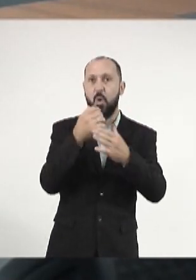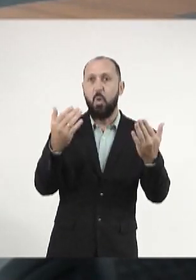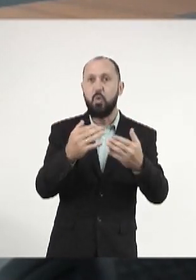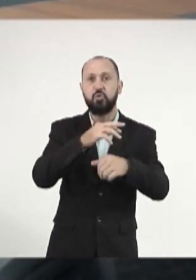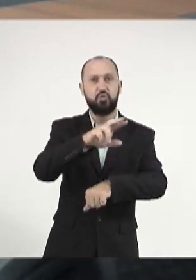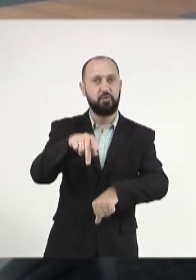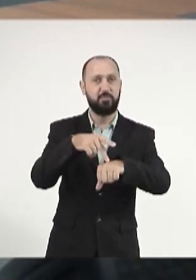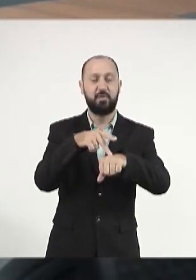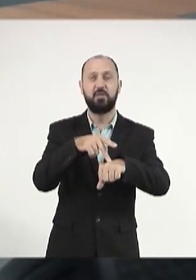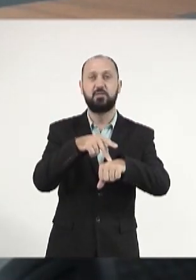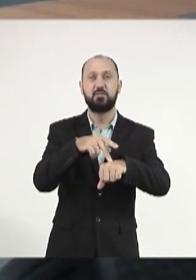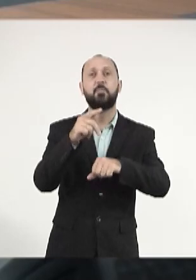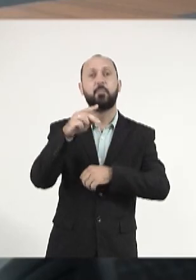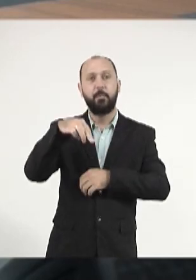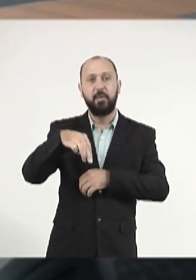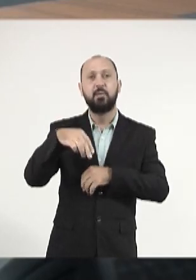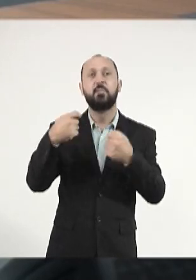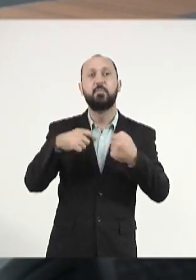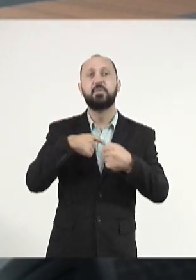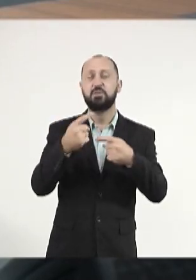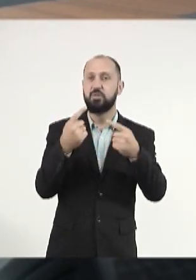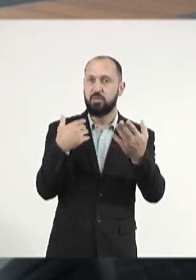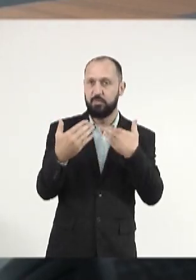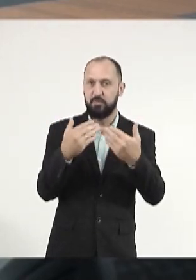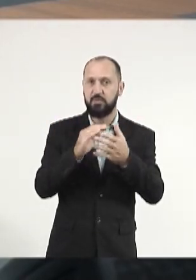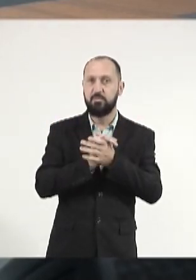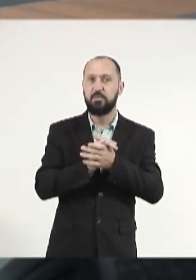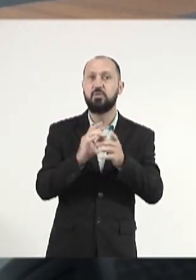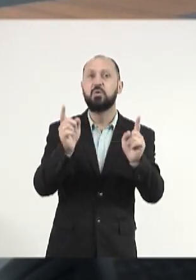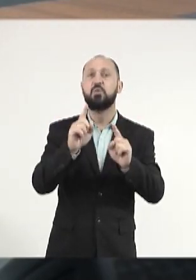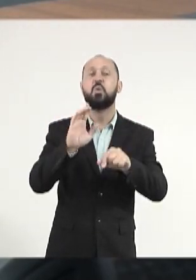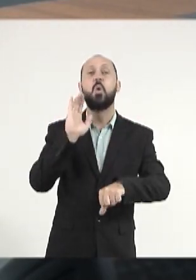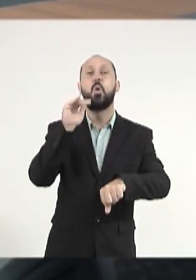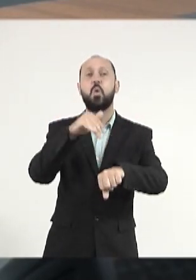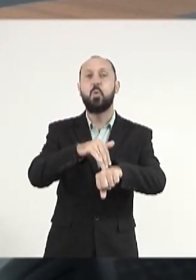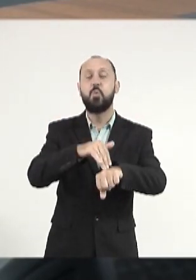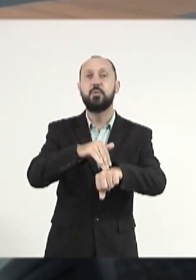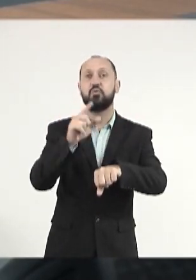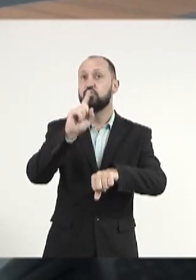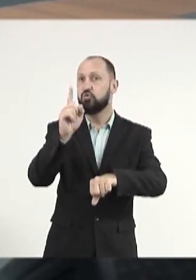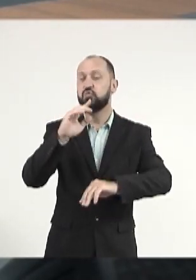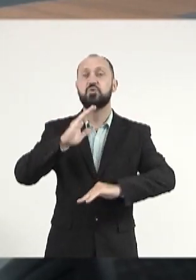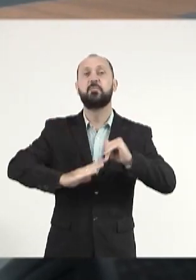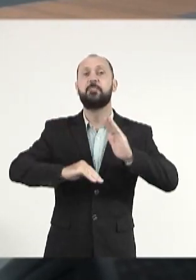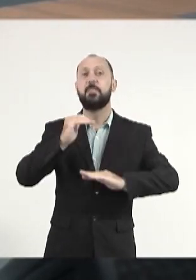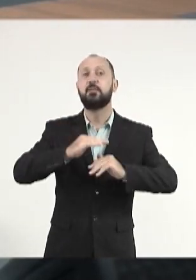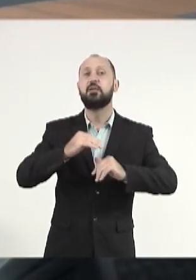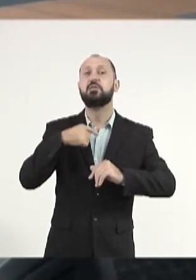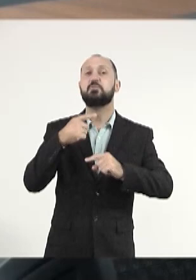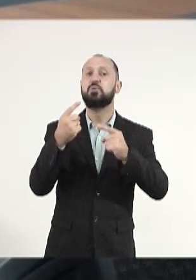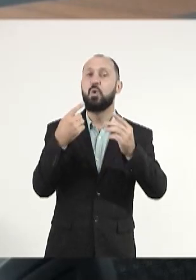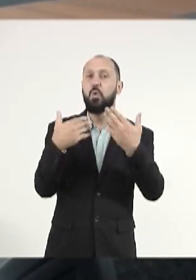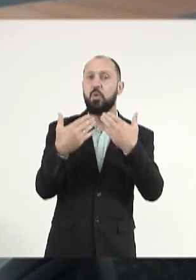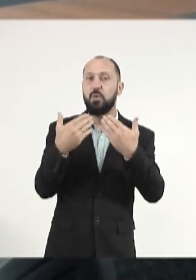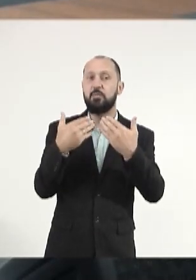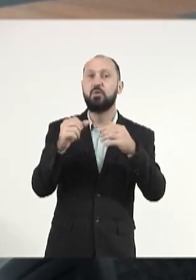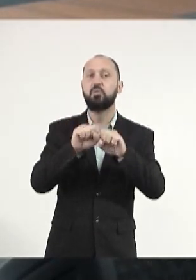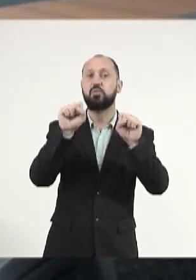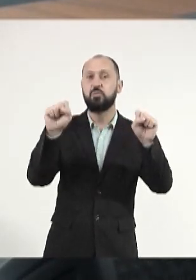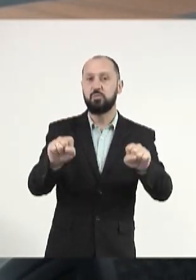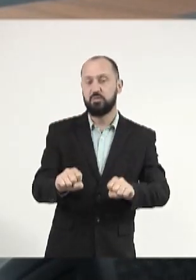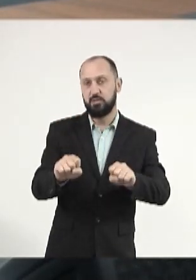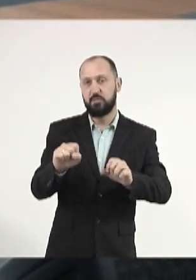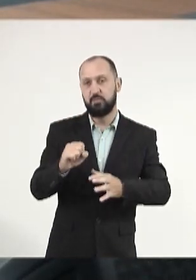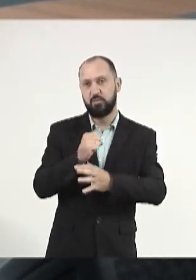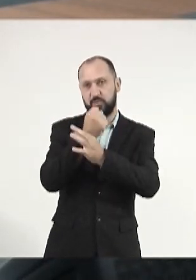hoje no país, da PM, precisa realmente ser debatido. Mas isso não é culpa dos trabalhadores. Isso é preciso um debate do sistema